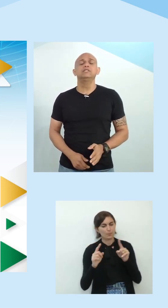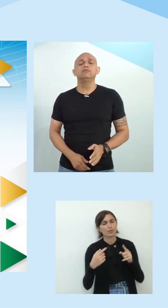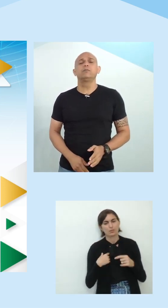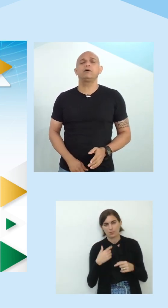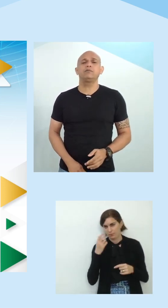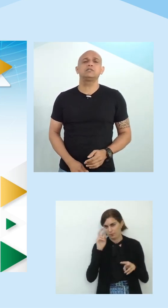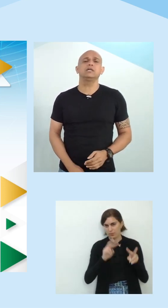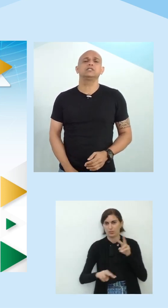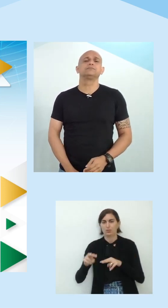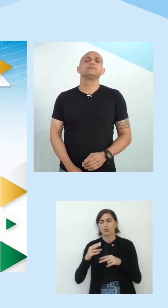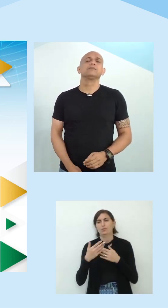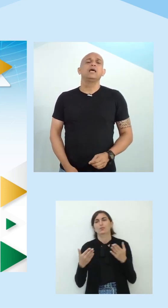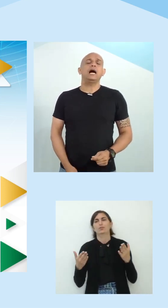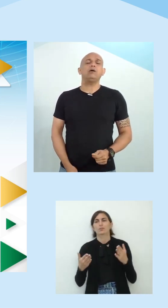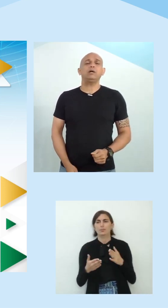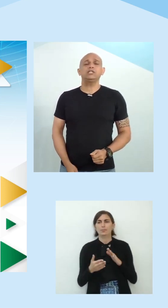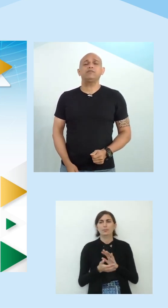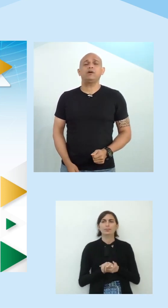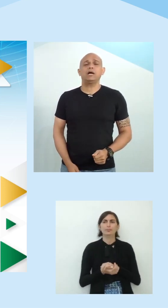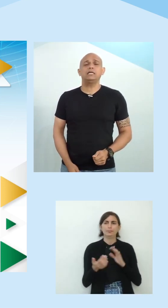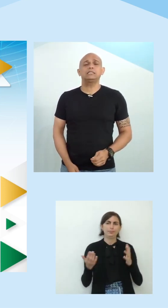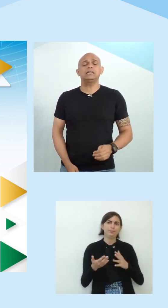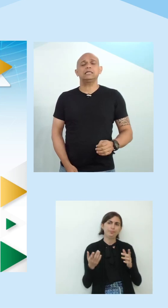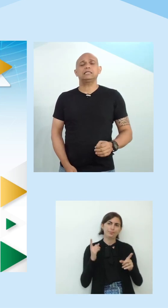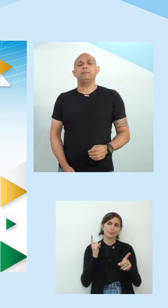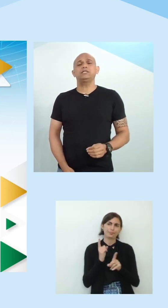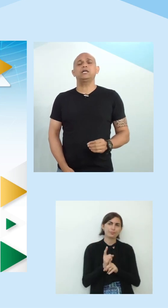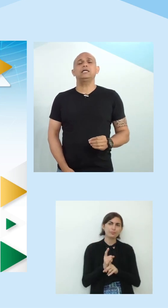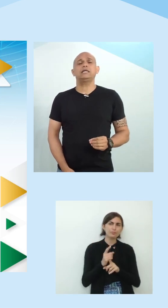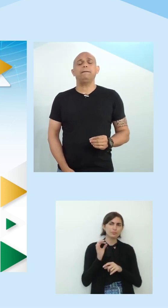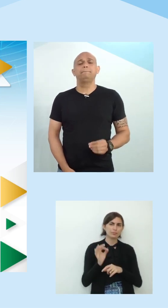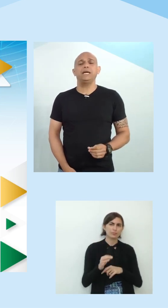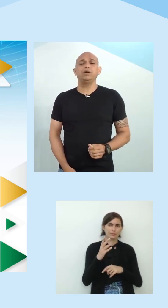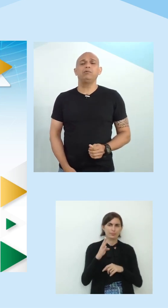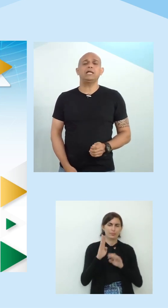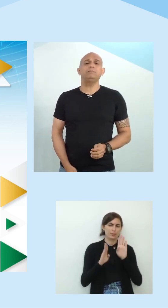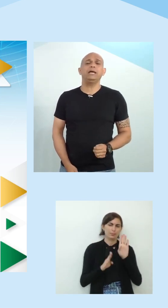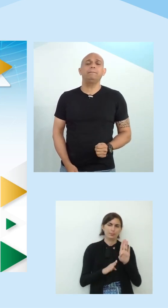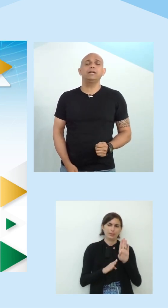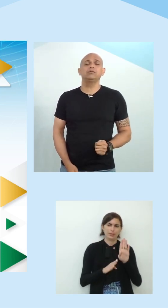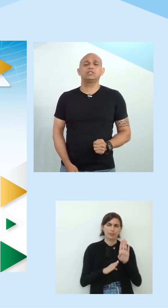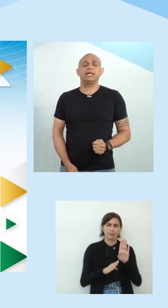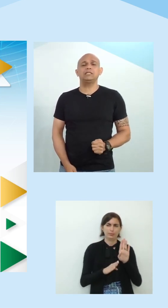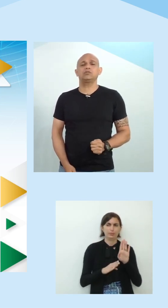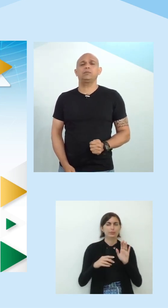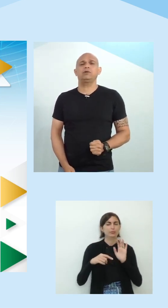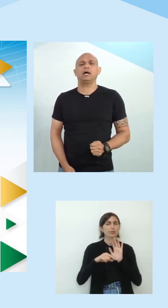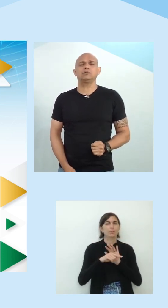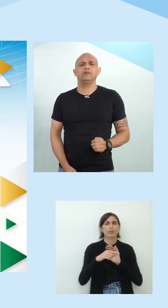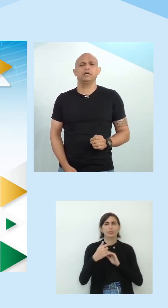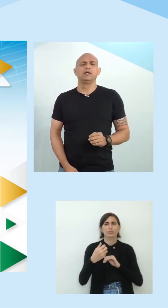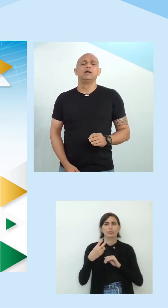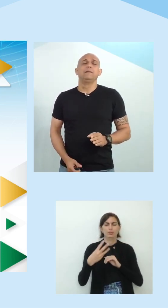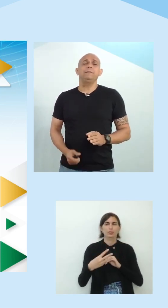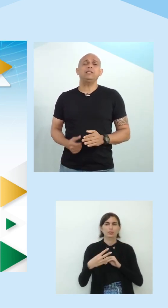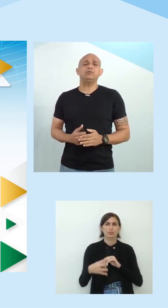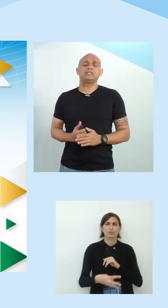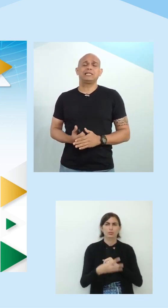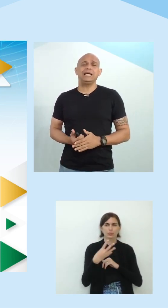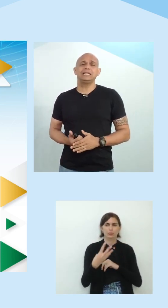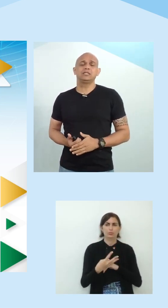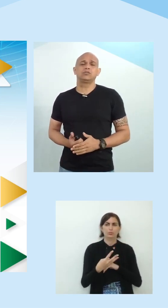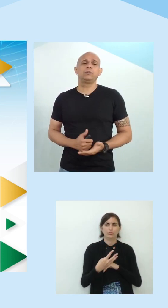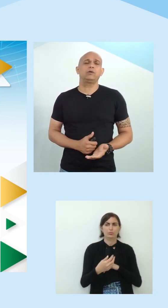ficar visível para vocês. Agora a gente vai localizar exatamente a letra B. O item B é menos 13 sobre 4. Vê?